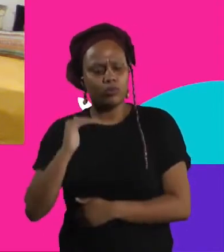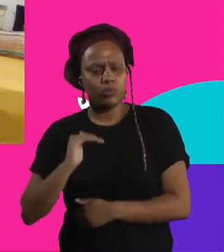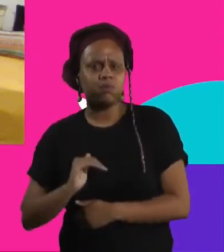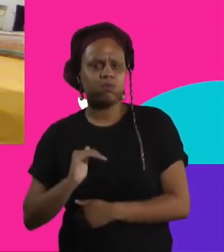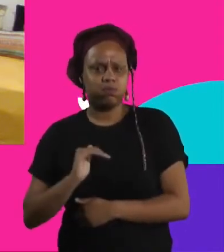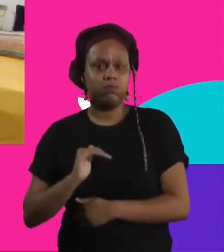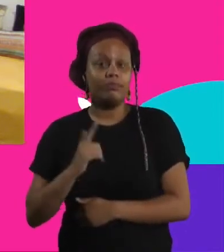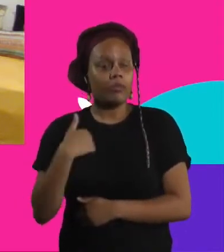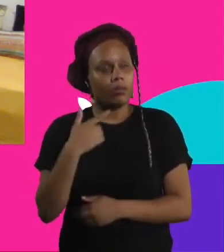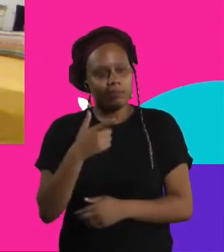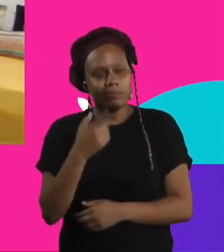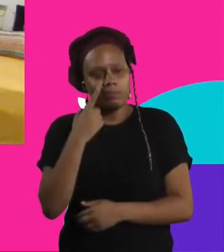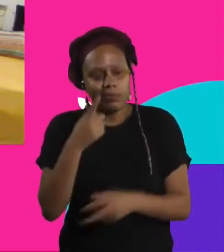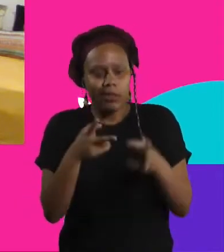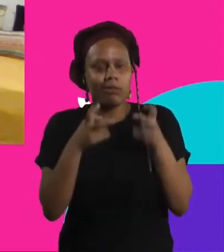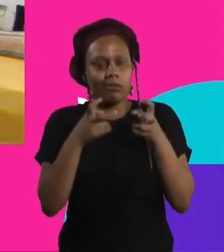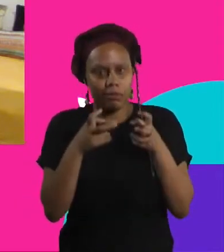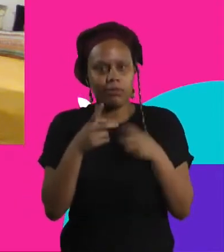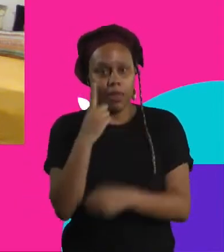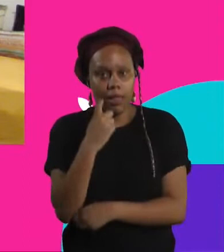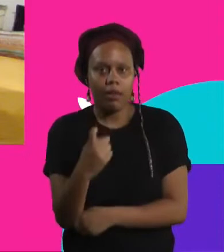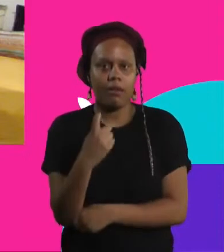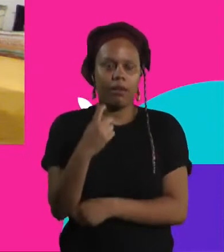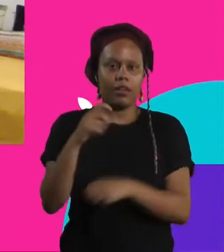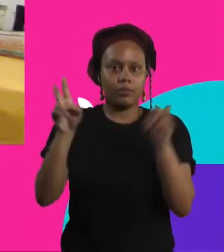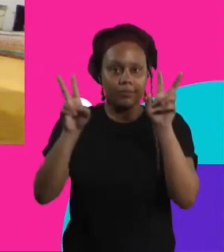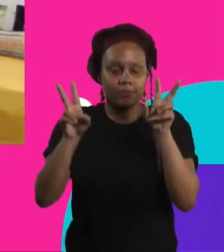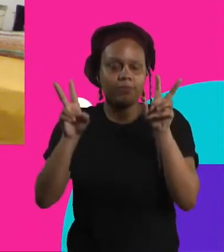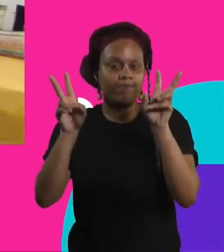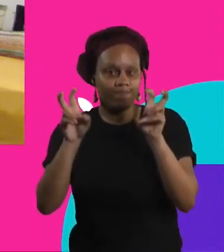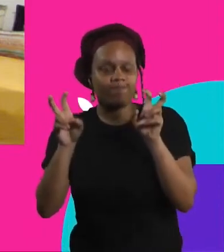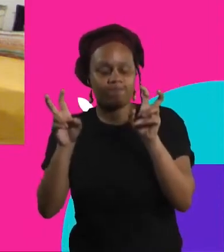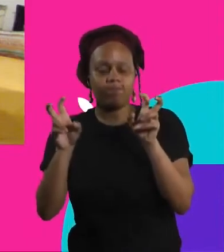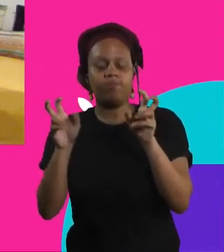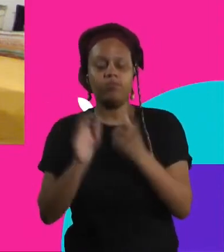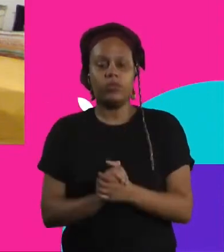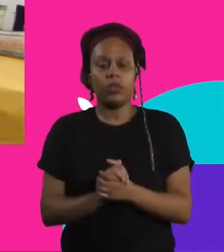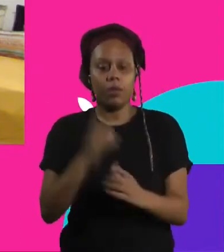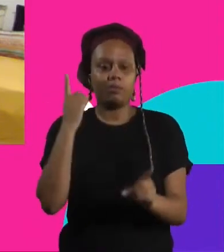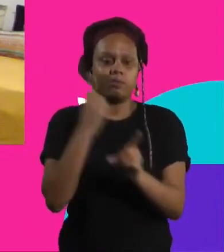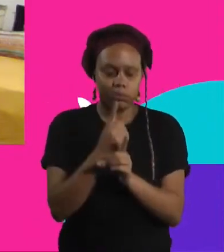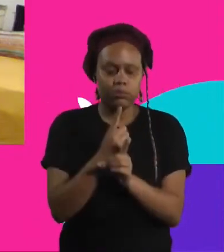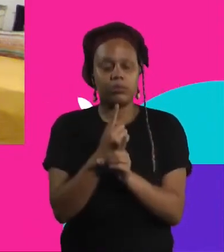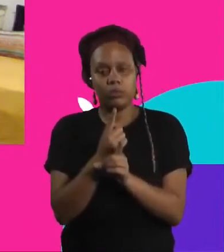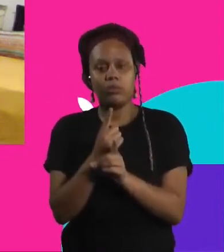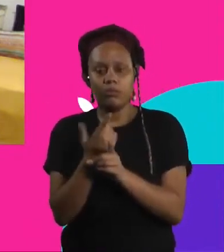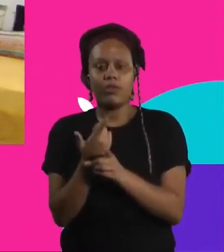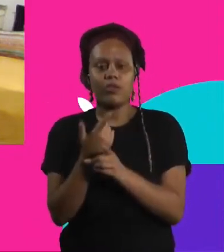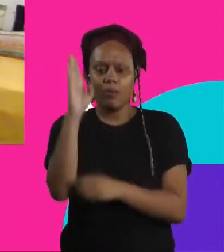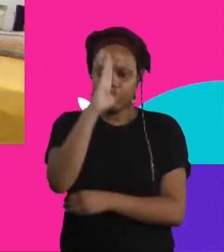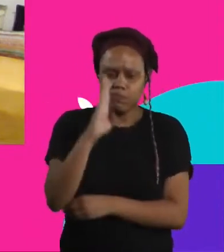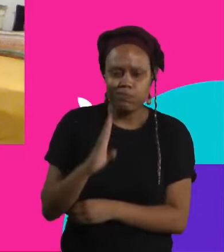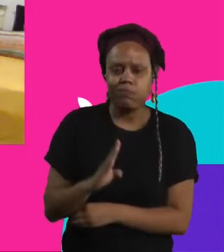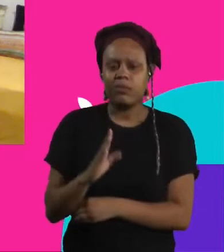trabalho voluntário, comecei a estudar o assunto e descobri que o mundo estava envelhecendo, o Brasil de forma ainda mais acelerada, e pouco se